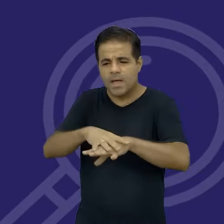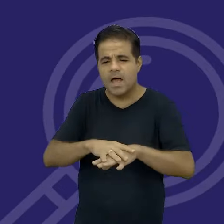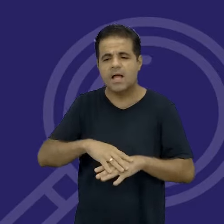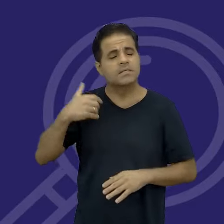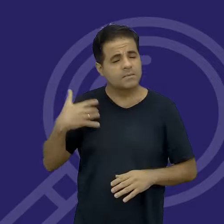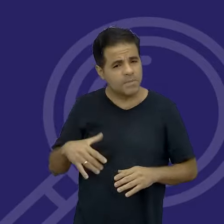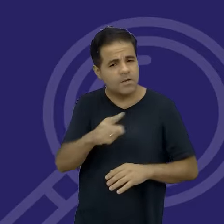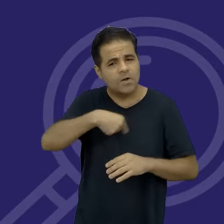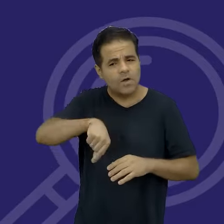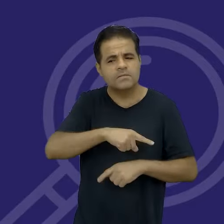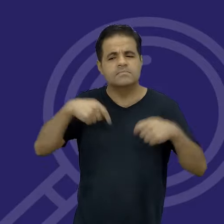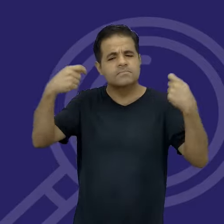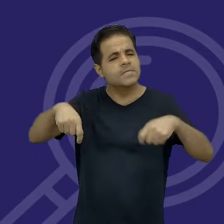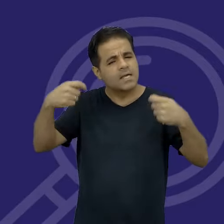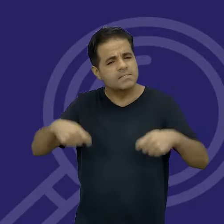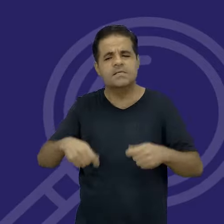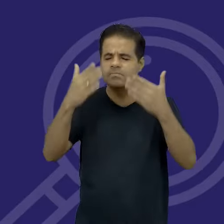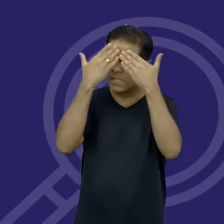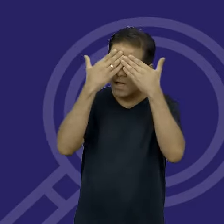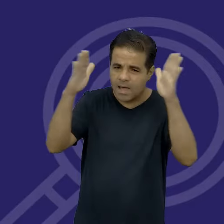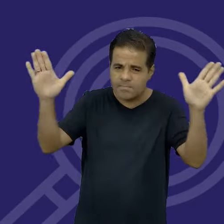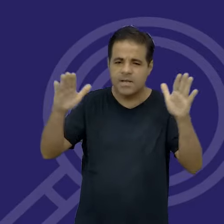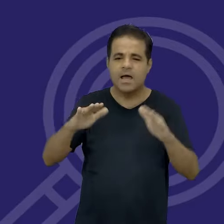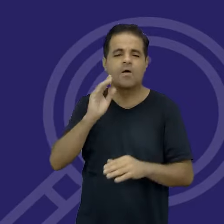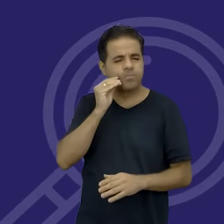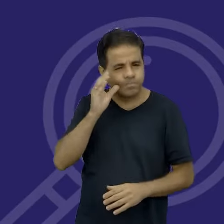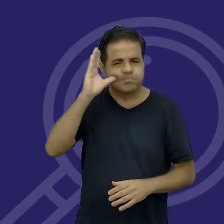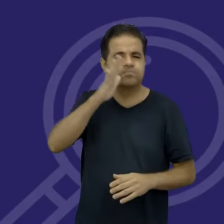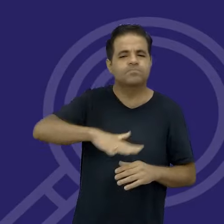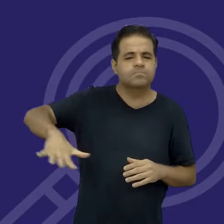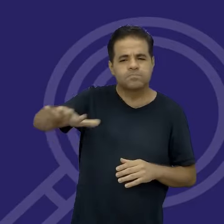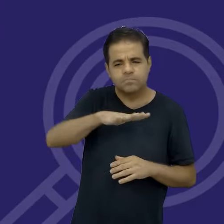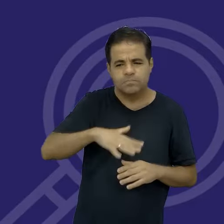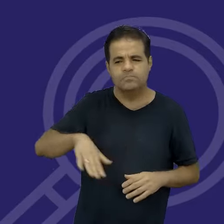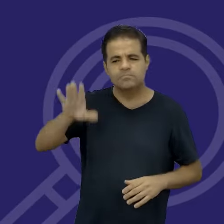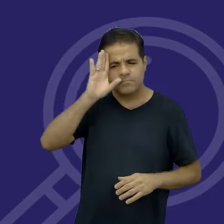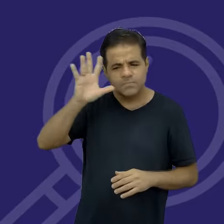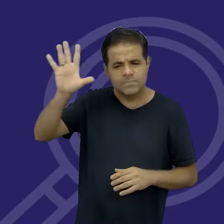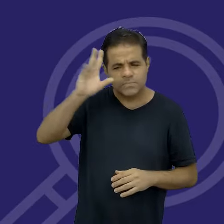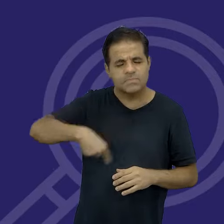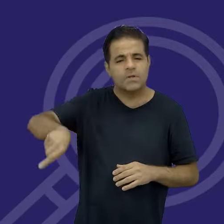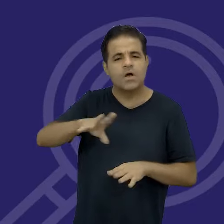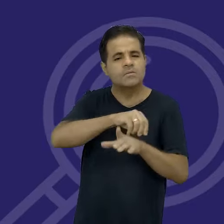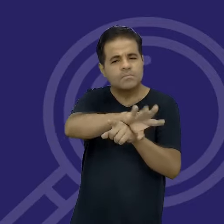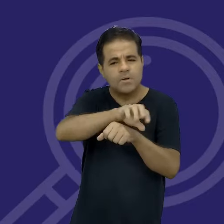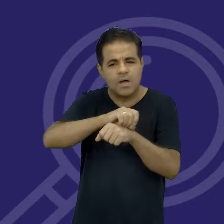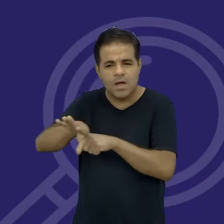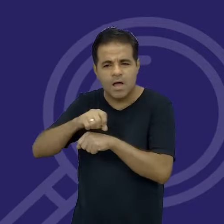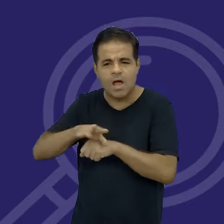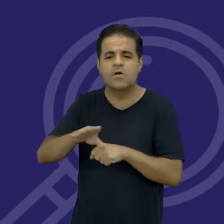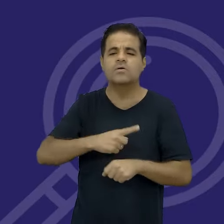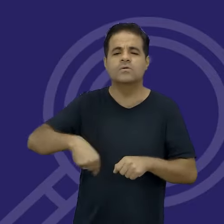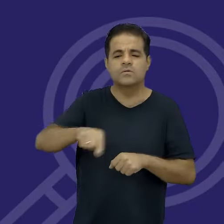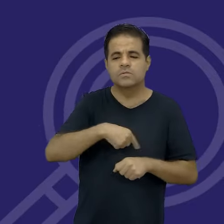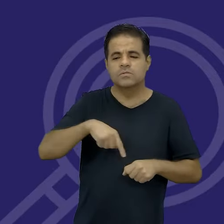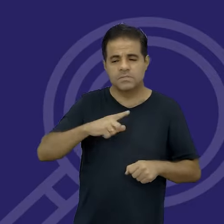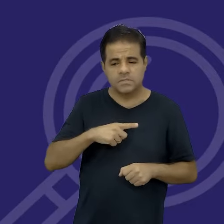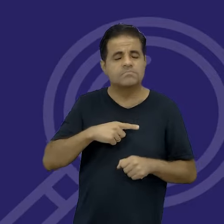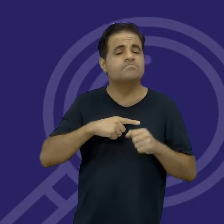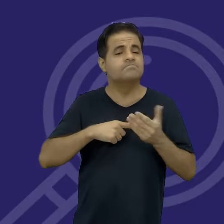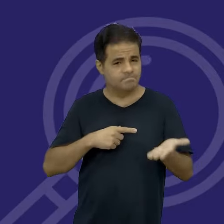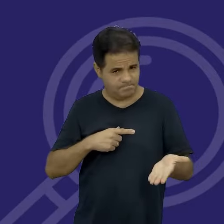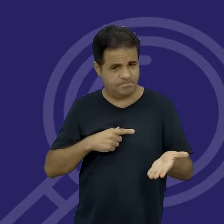quanto nós precisamos ampliar esse conhecimento. E pensando ali na nossa transmissão de etapa, o que nós temos, né?